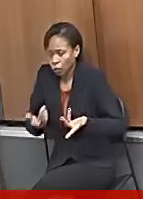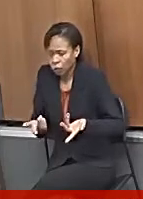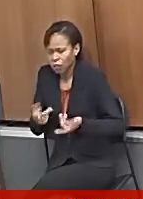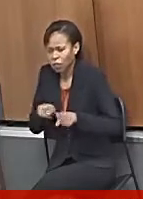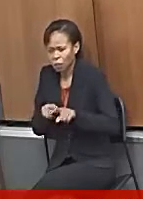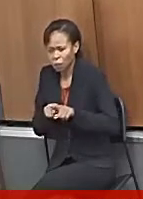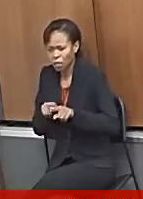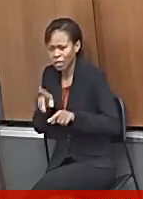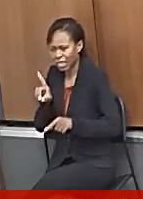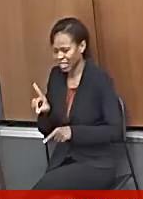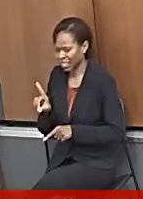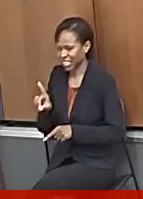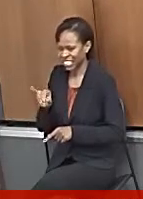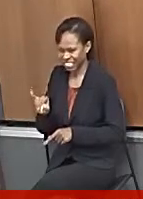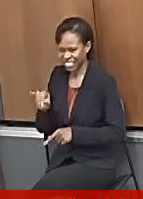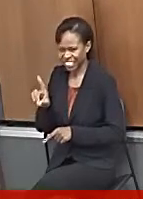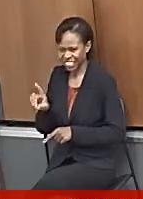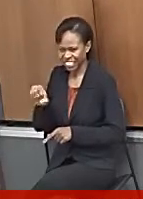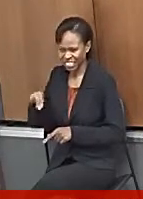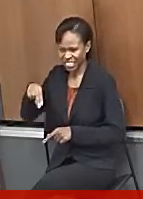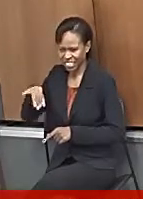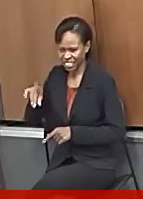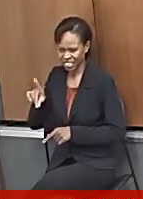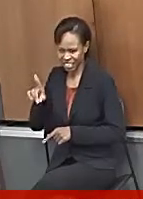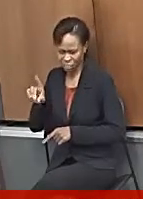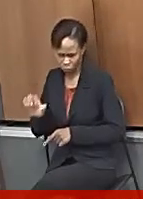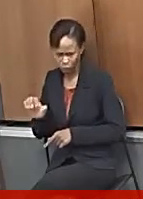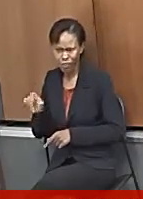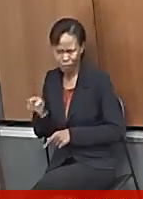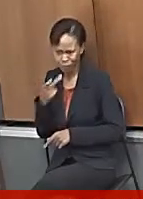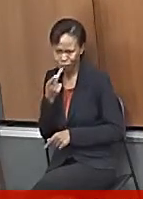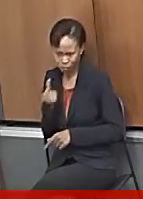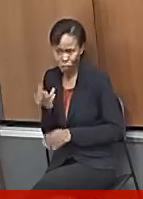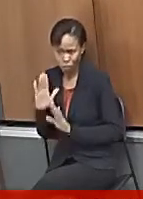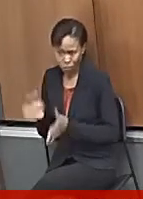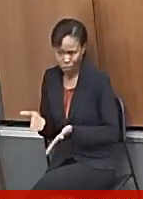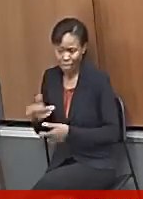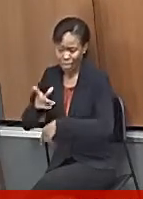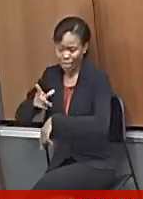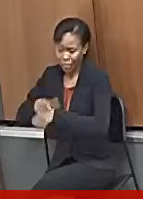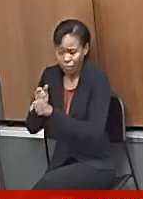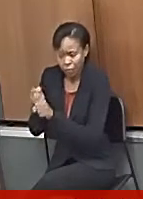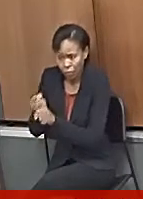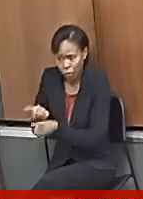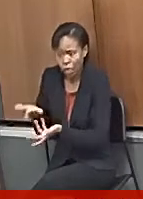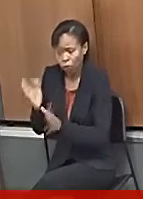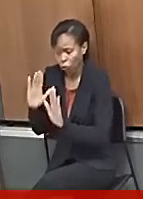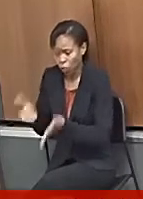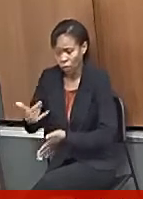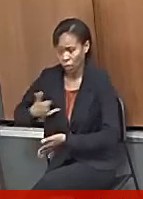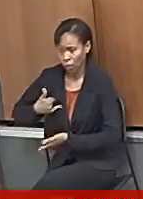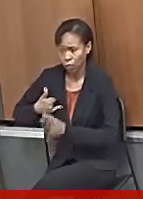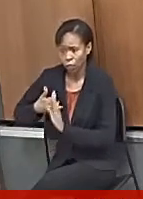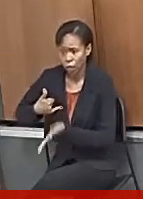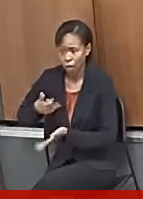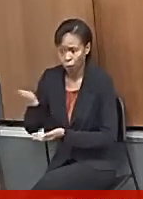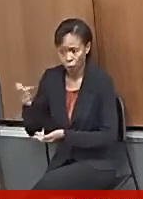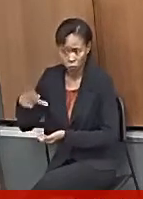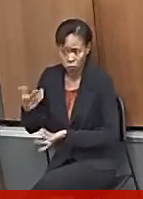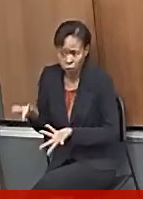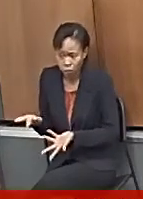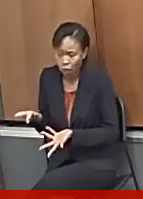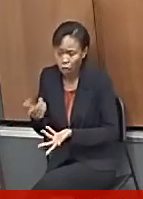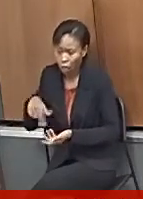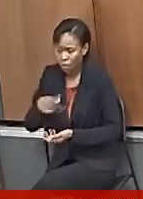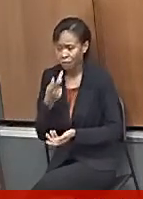daei denildes né que ela disse ela já completou tem piedade eles estão dizendo que é falta apura essas faltas mais